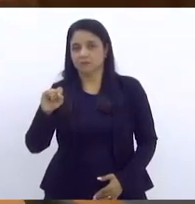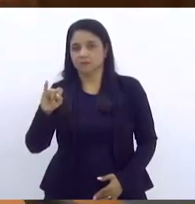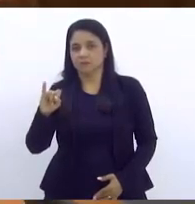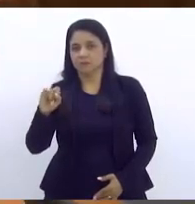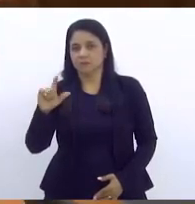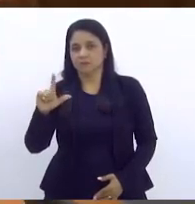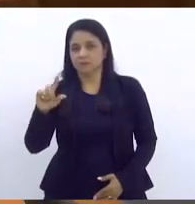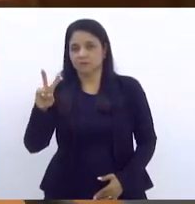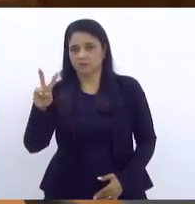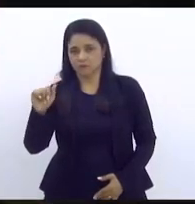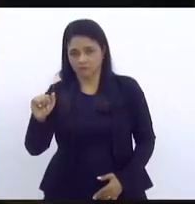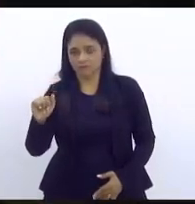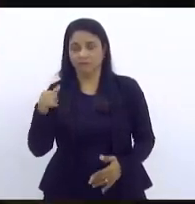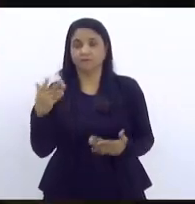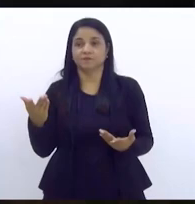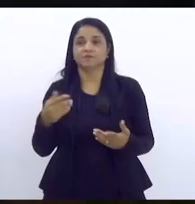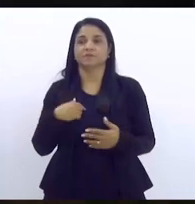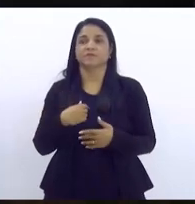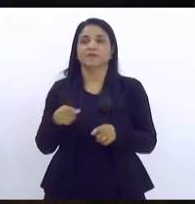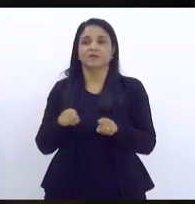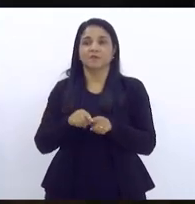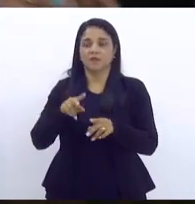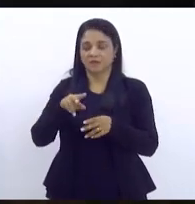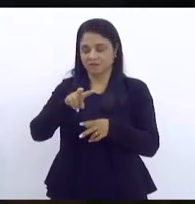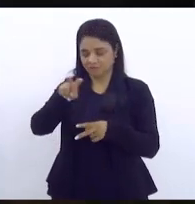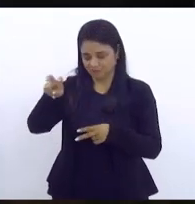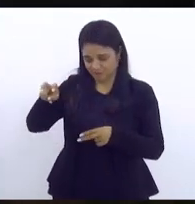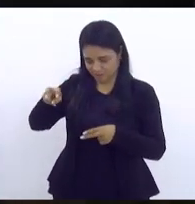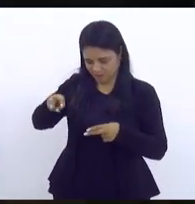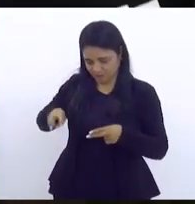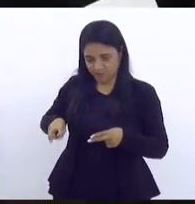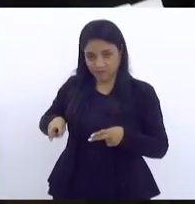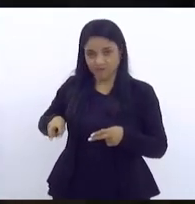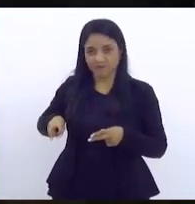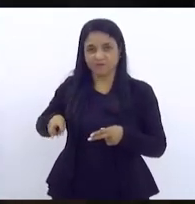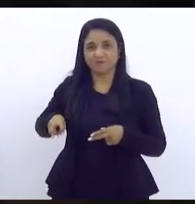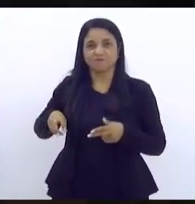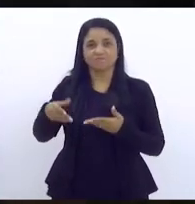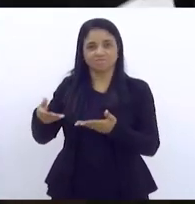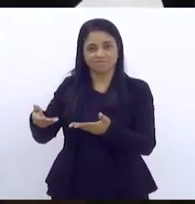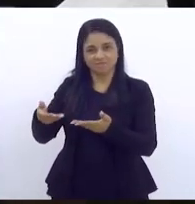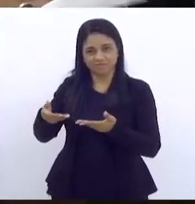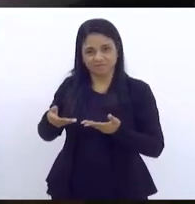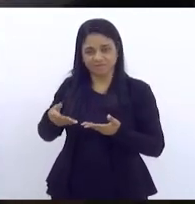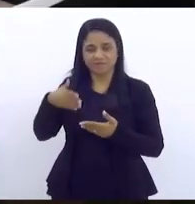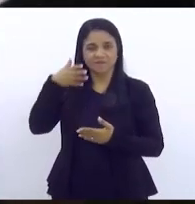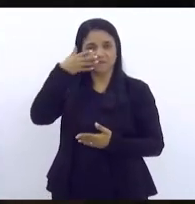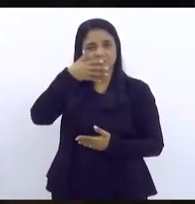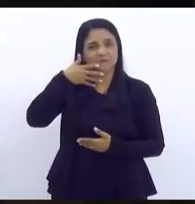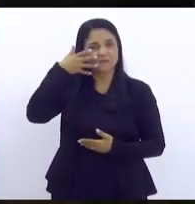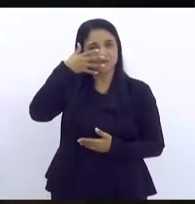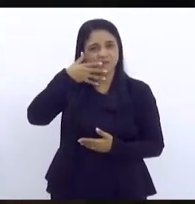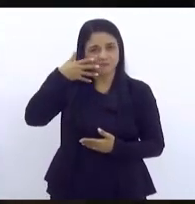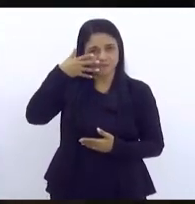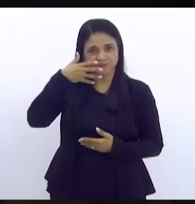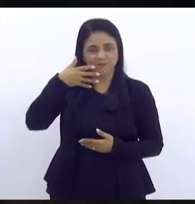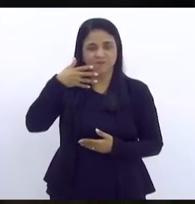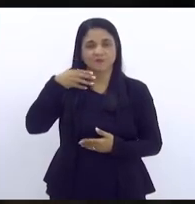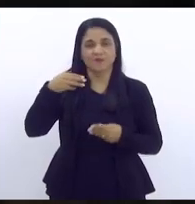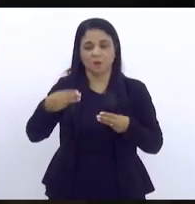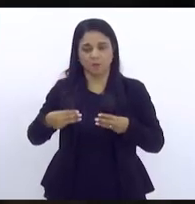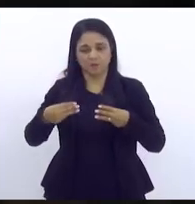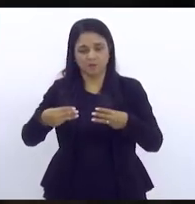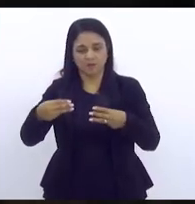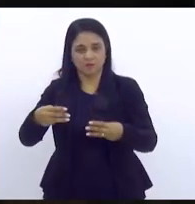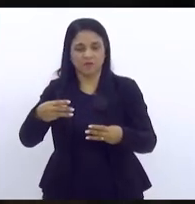eh chamo também para compor aqui o espaço da mesa em brevidade para fazer uso da palavra também o Ministério